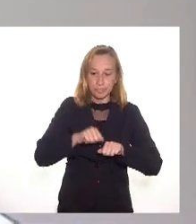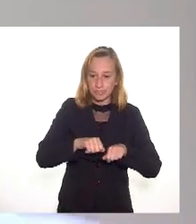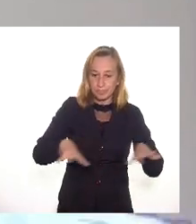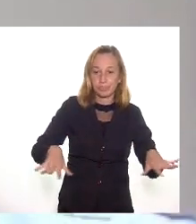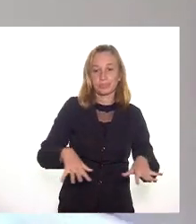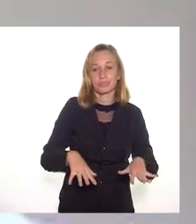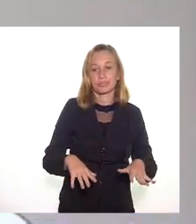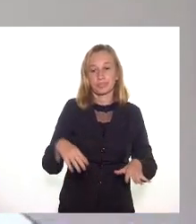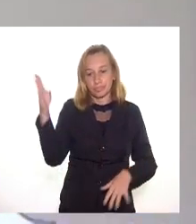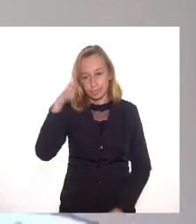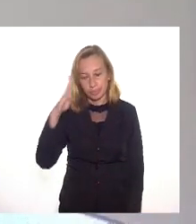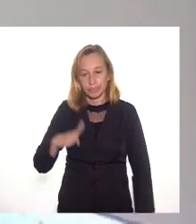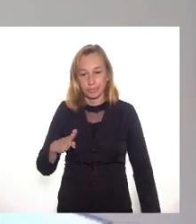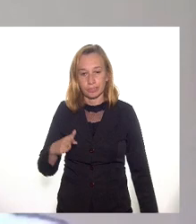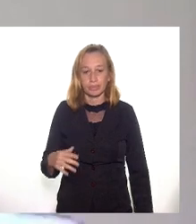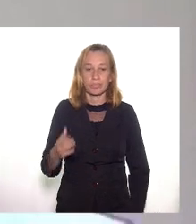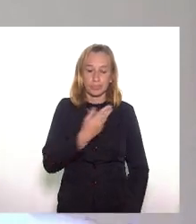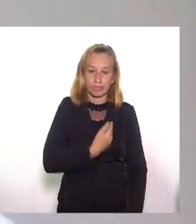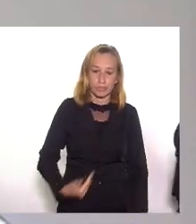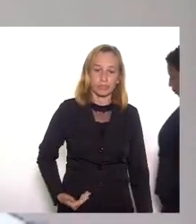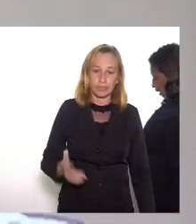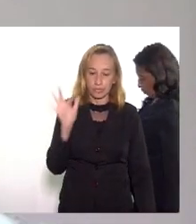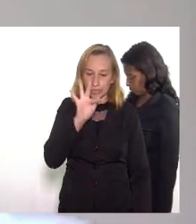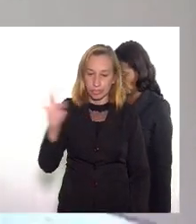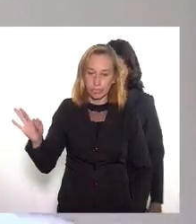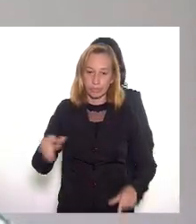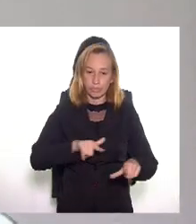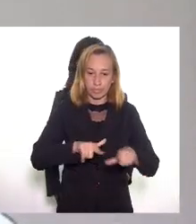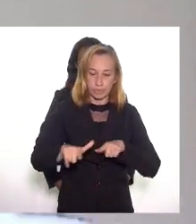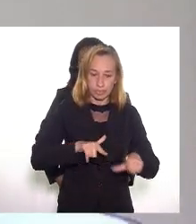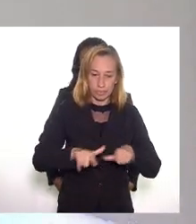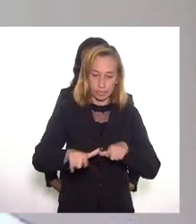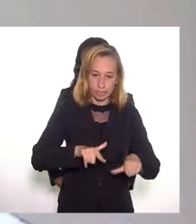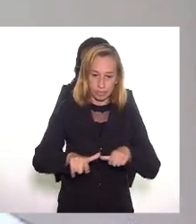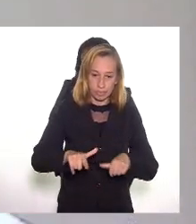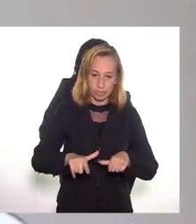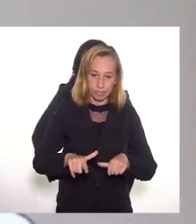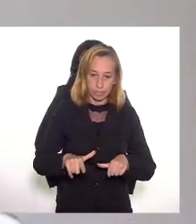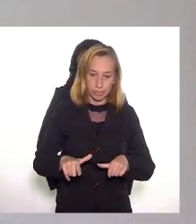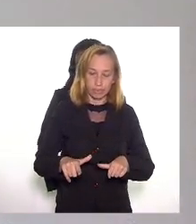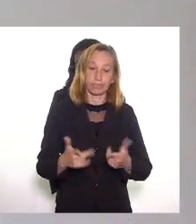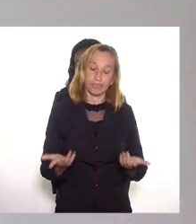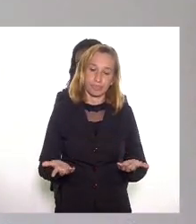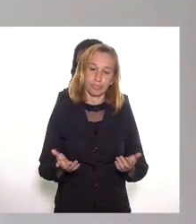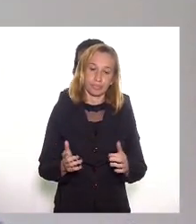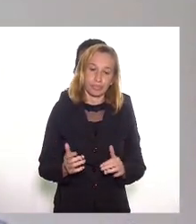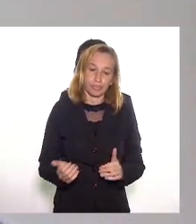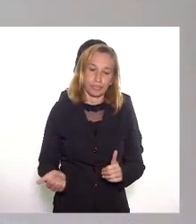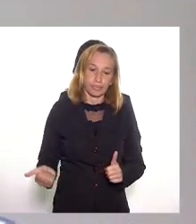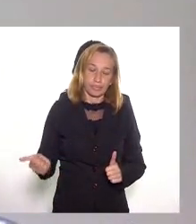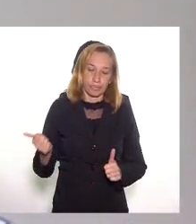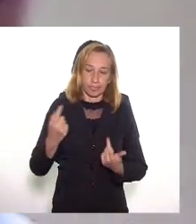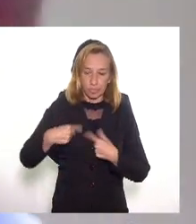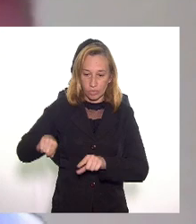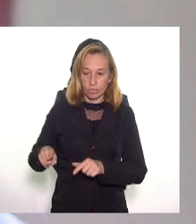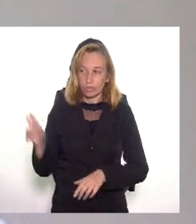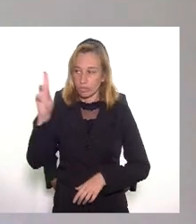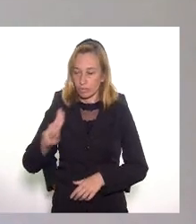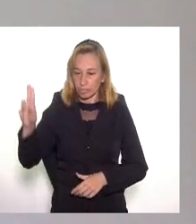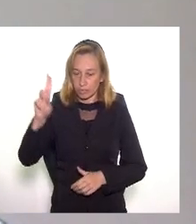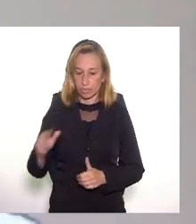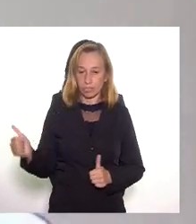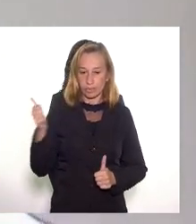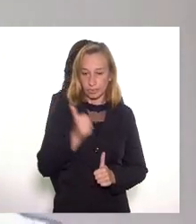pandemia no Brasil o governo federal trabalha pelo fechamento das nossas principais universidades e por último